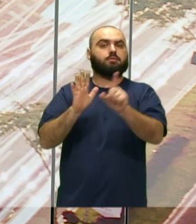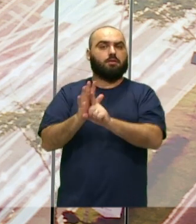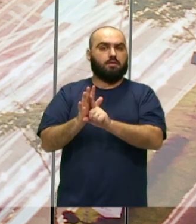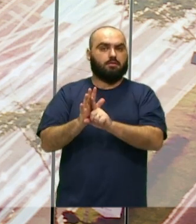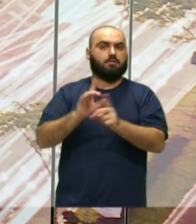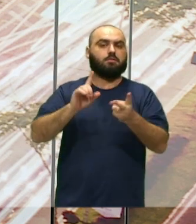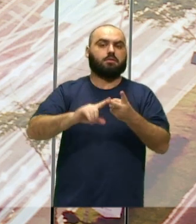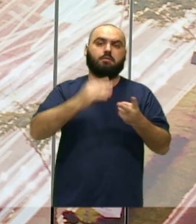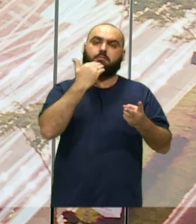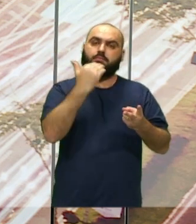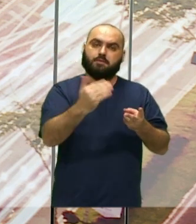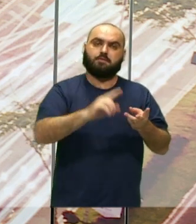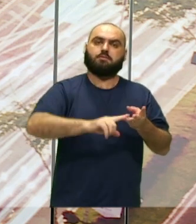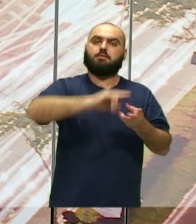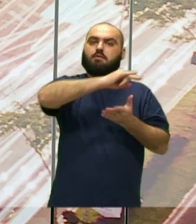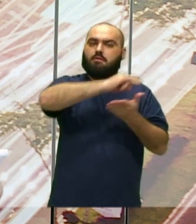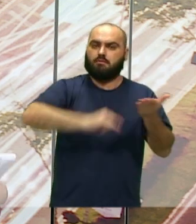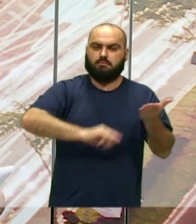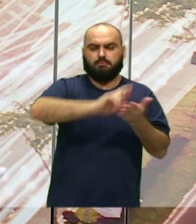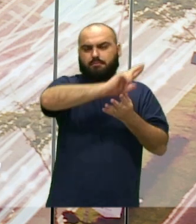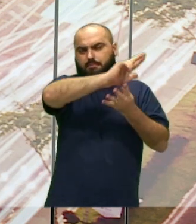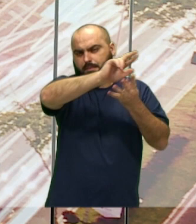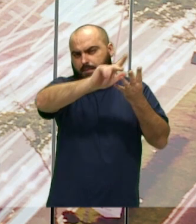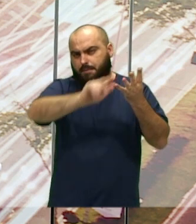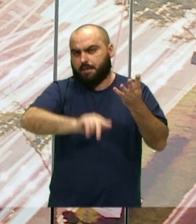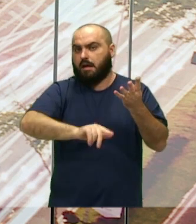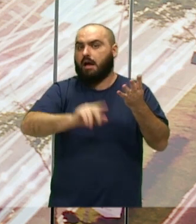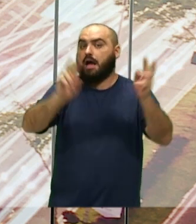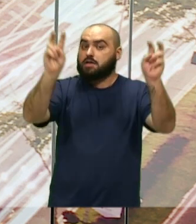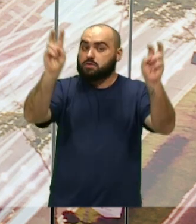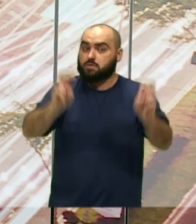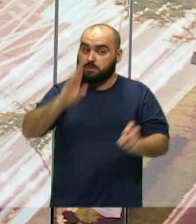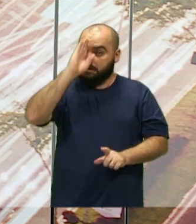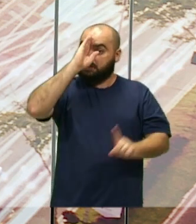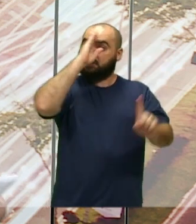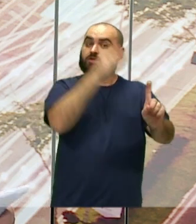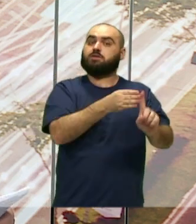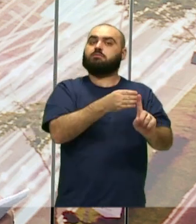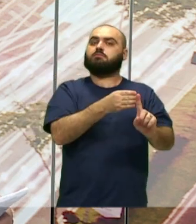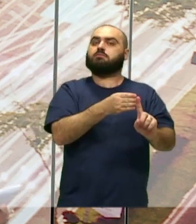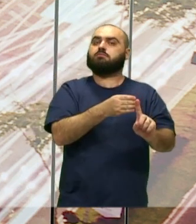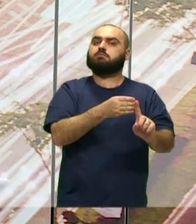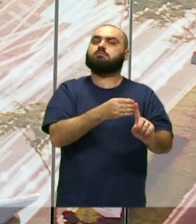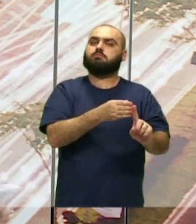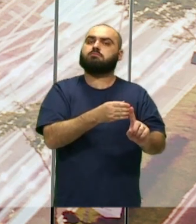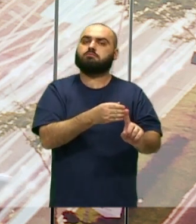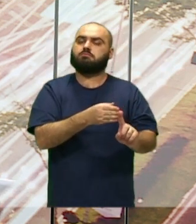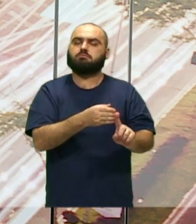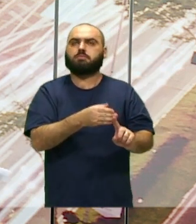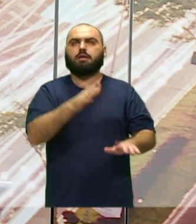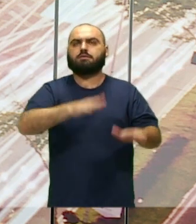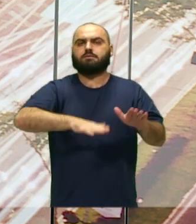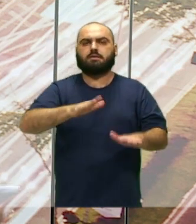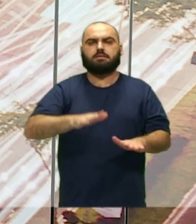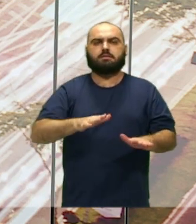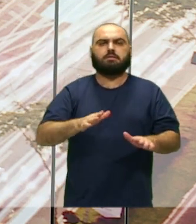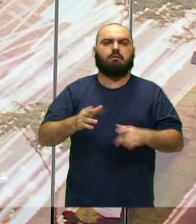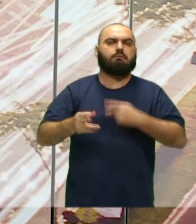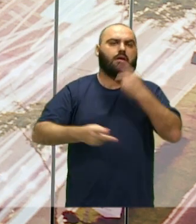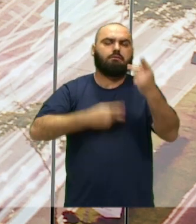e requerimentos que tratam diretamente de questões que, inclusive, muitas vezes acabam sendo polemizadas de uma forma, às